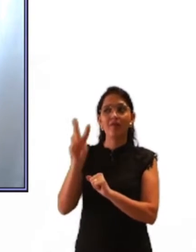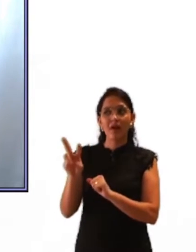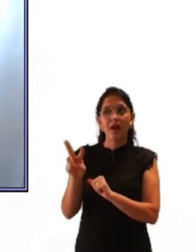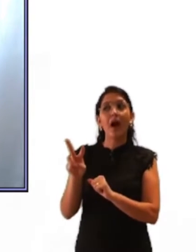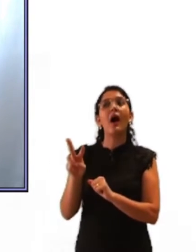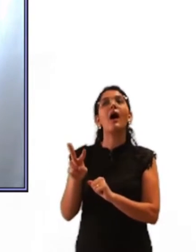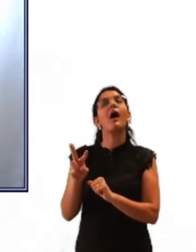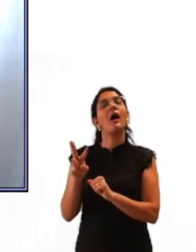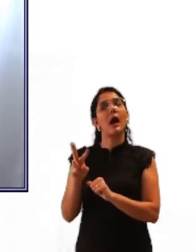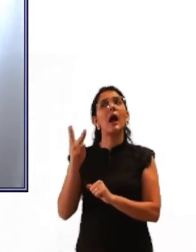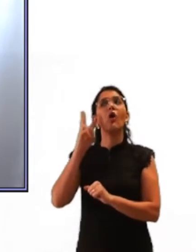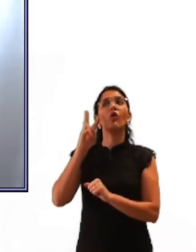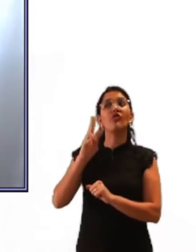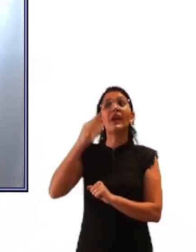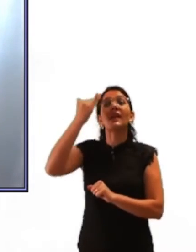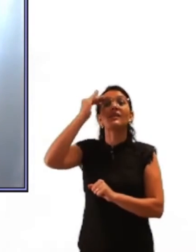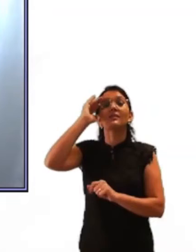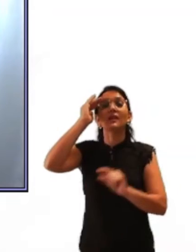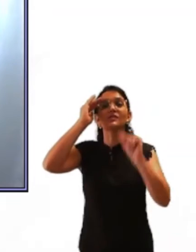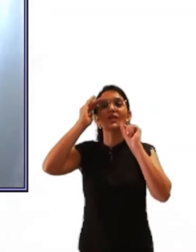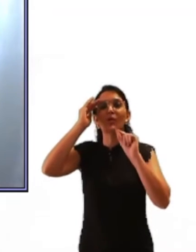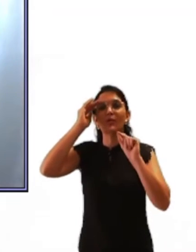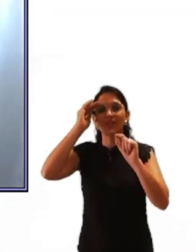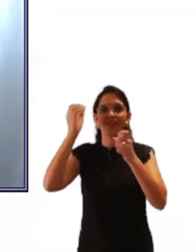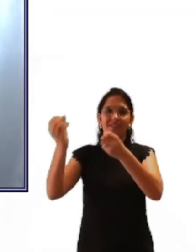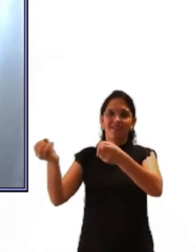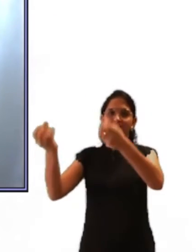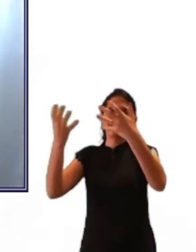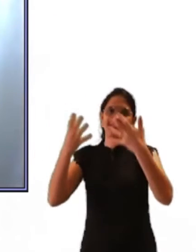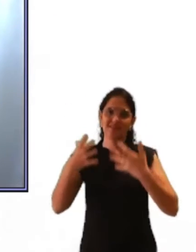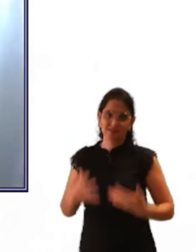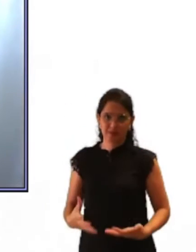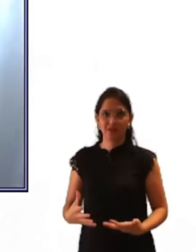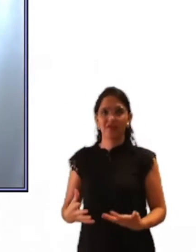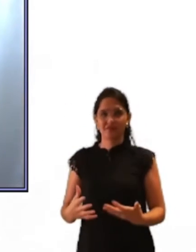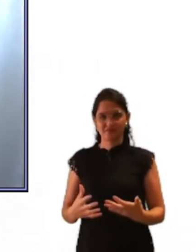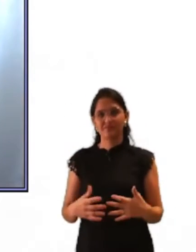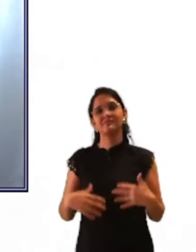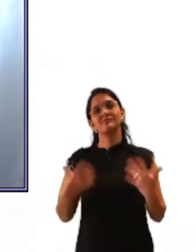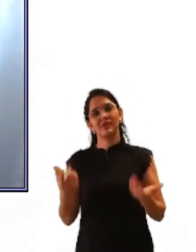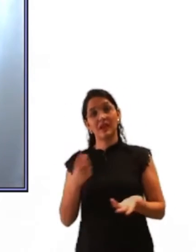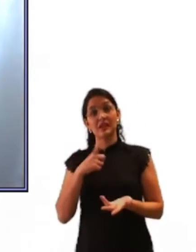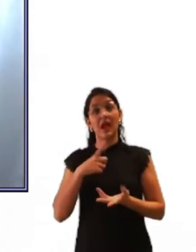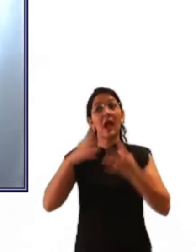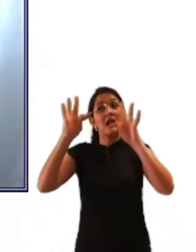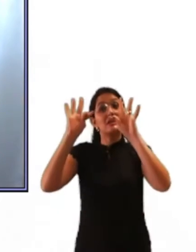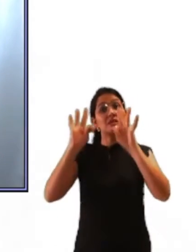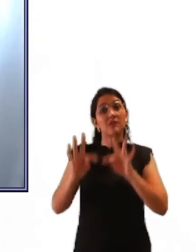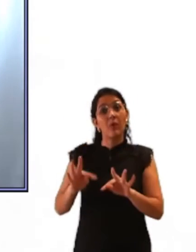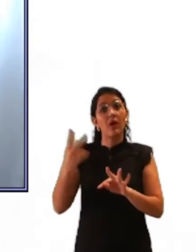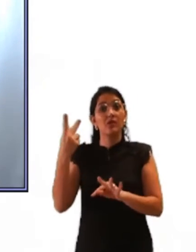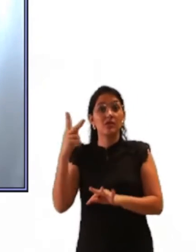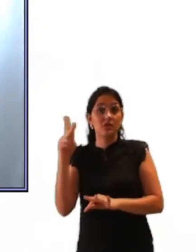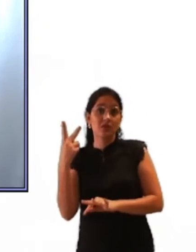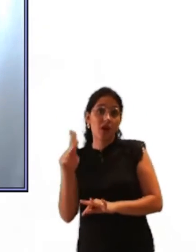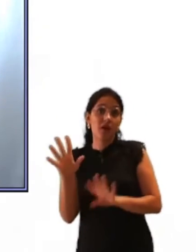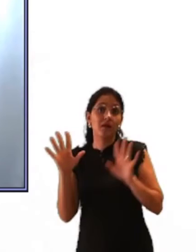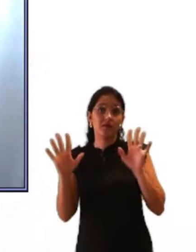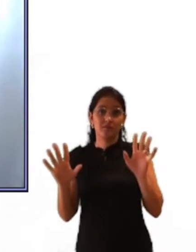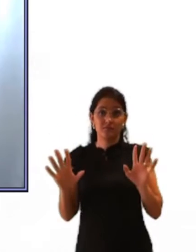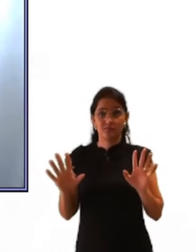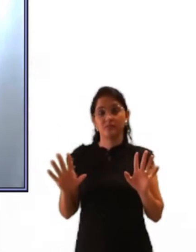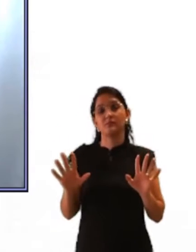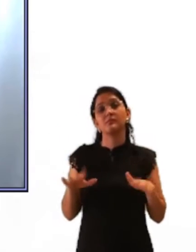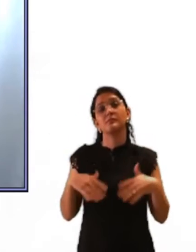correto? Ela vai interpretar e ela vai interpretar esse fato subjetivamente. A versão da testemunha é uma versão